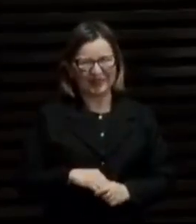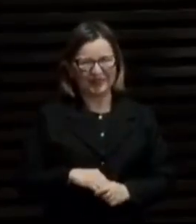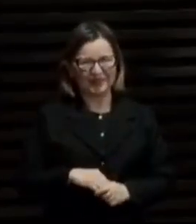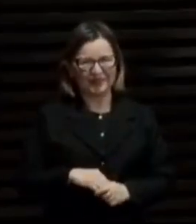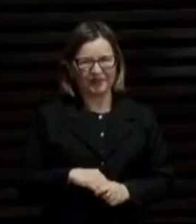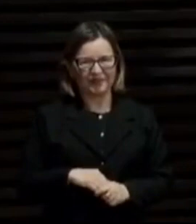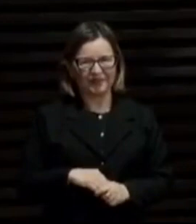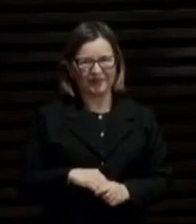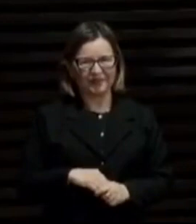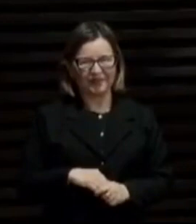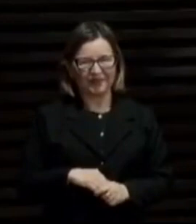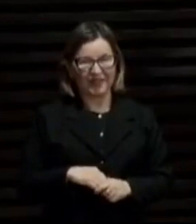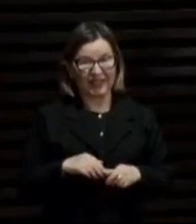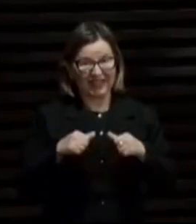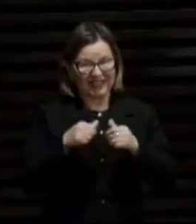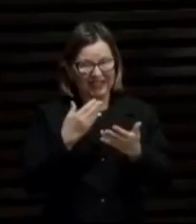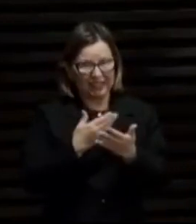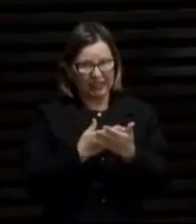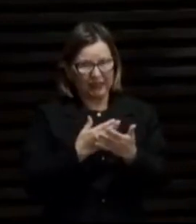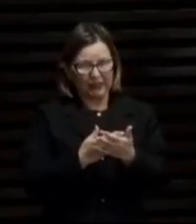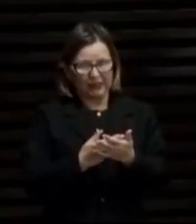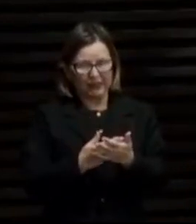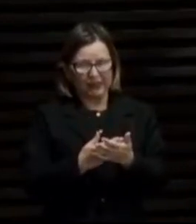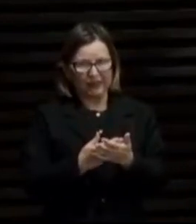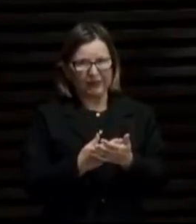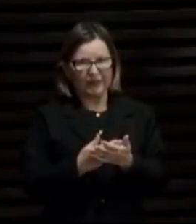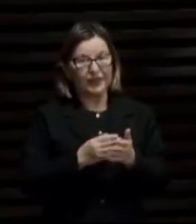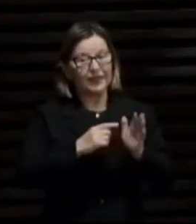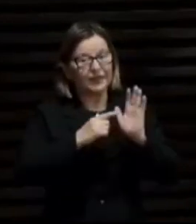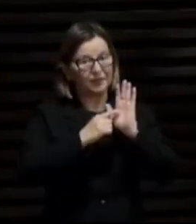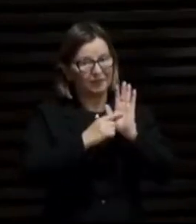Eu vou, durante esse estudo, colocar algumas coisas aqui que,